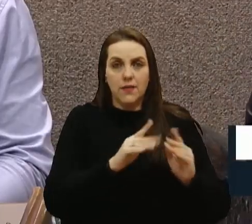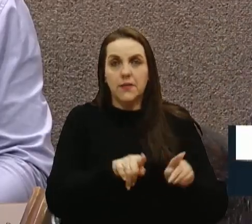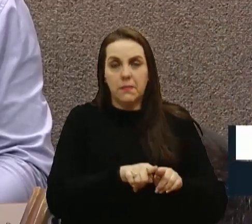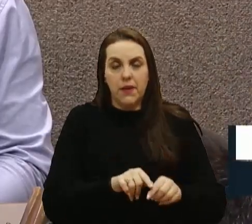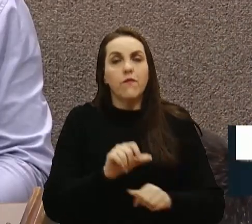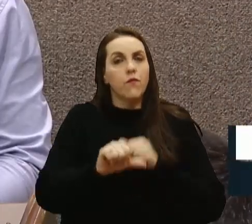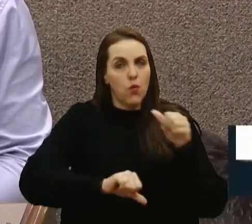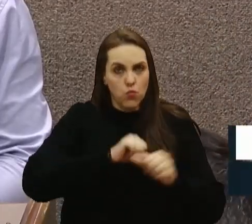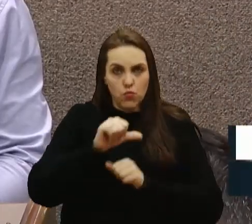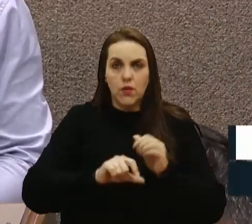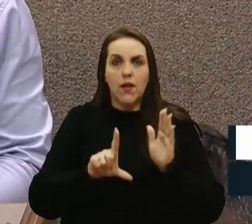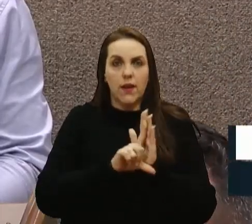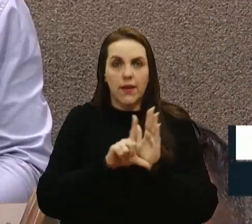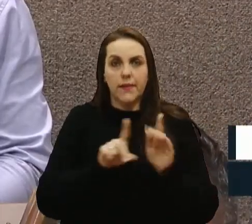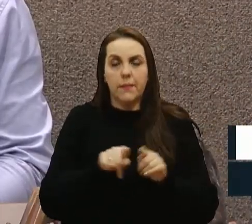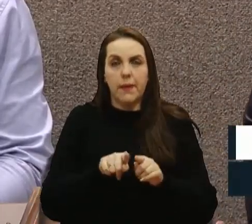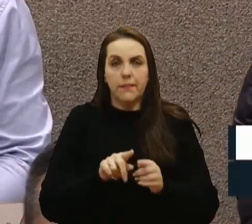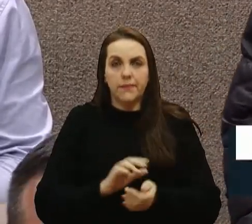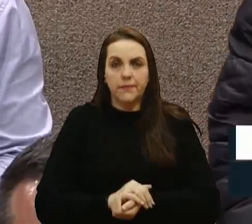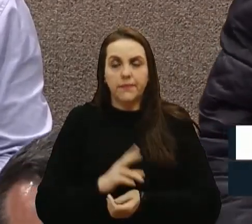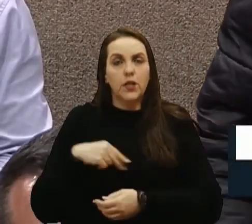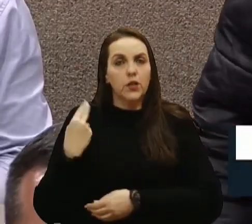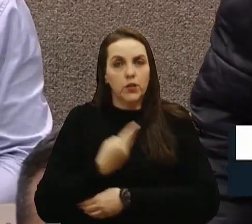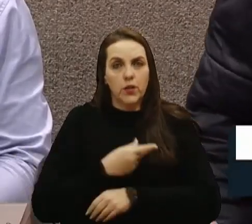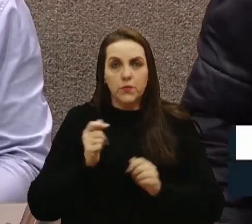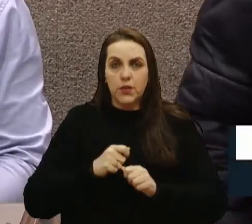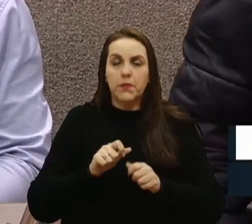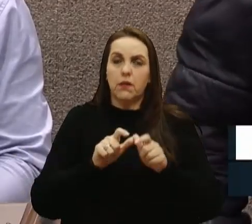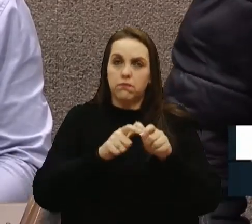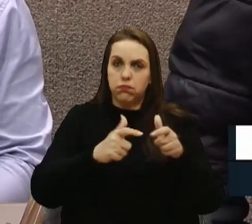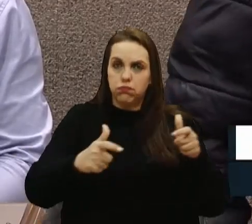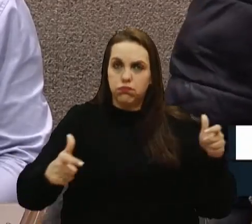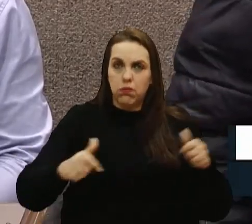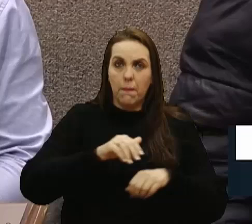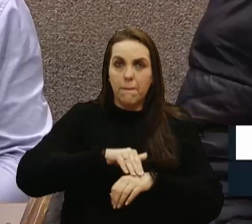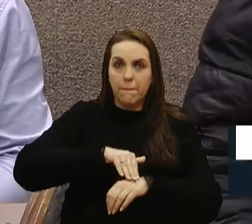do cuidado subsidiado, para que nós possamos abranger mais